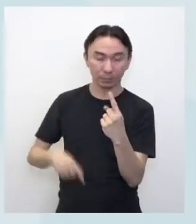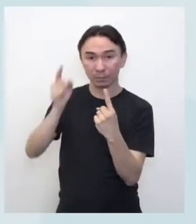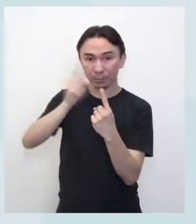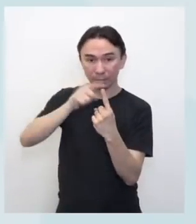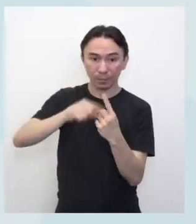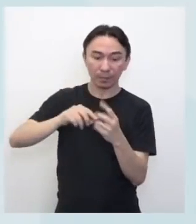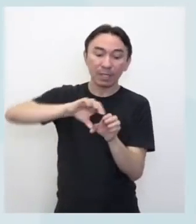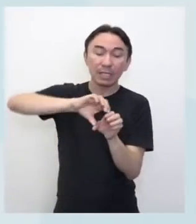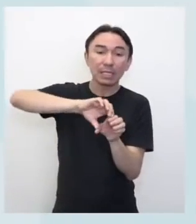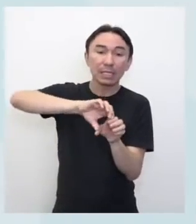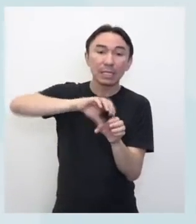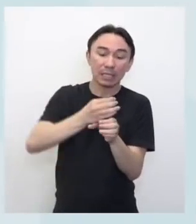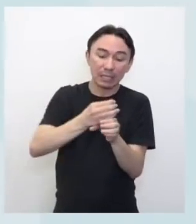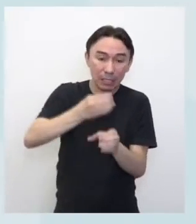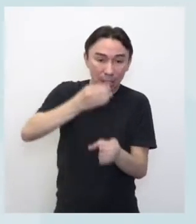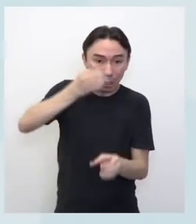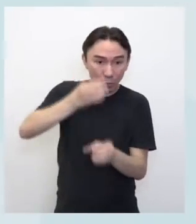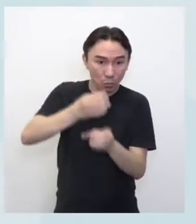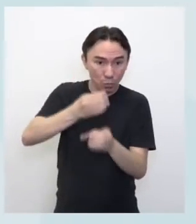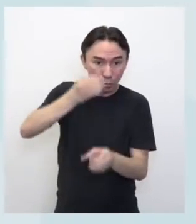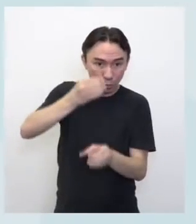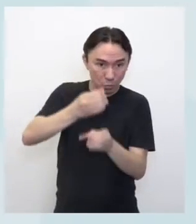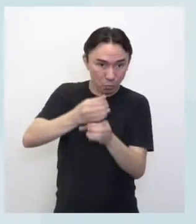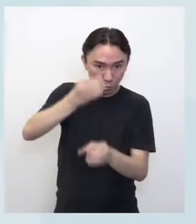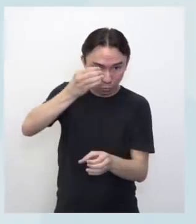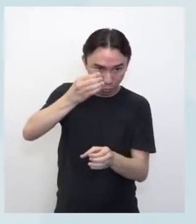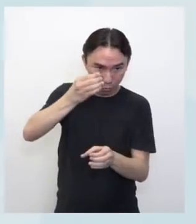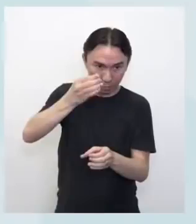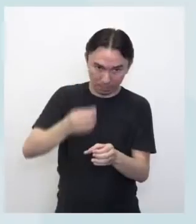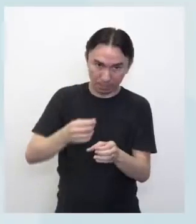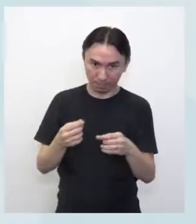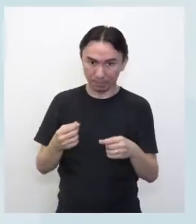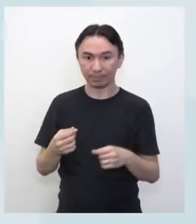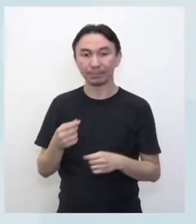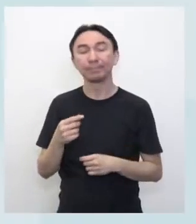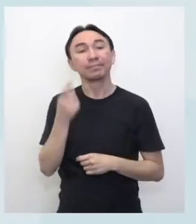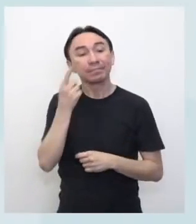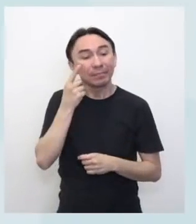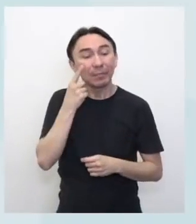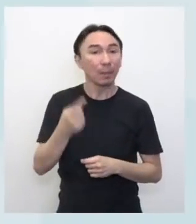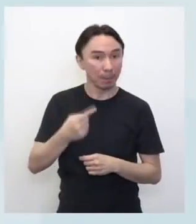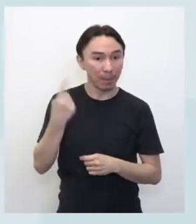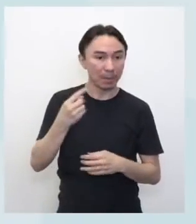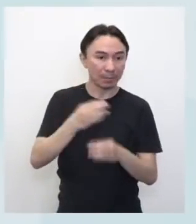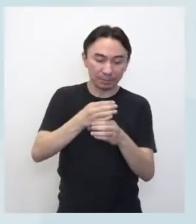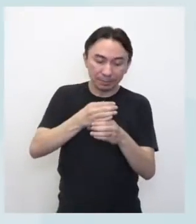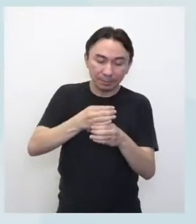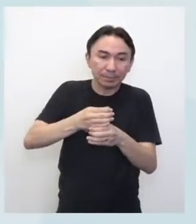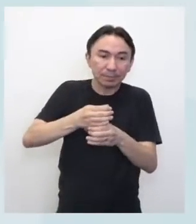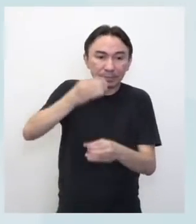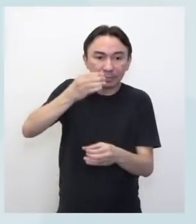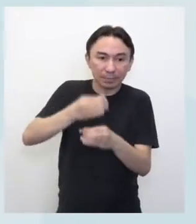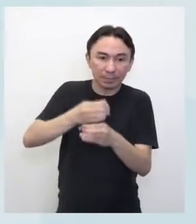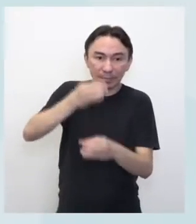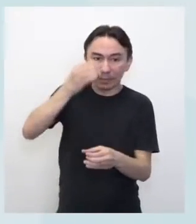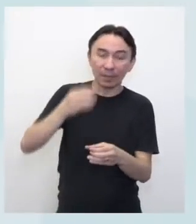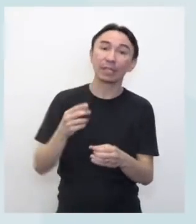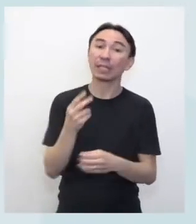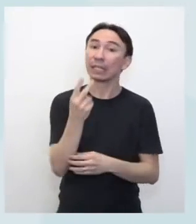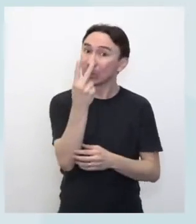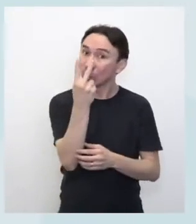e cone. Muito bem, vamos primeiro ver o cilindro. O cilindro tem duas